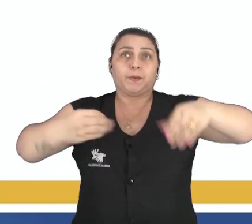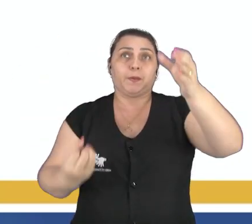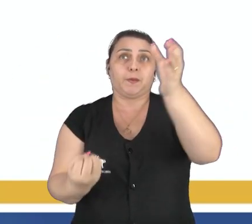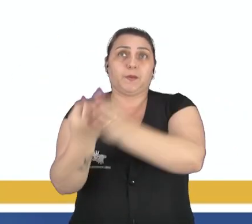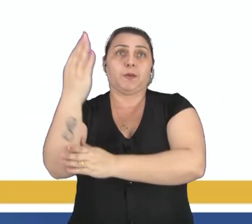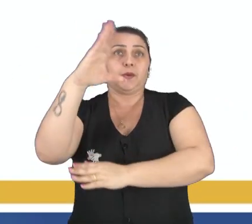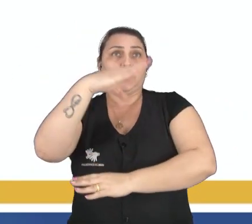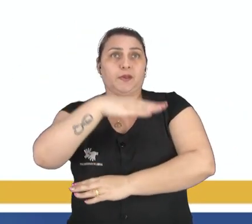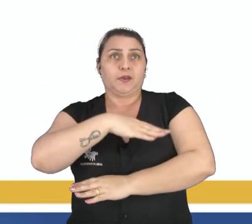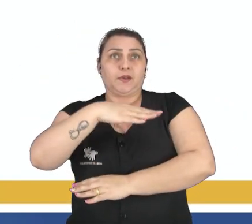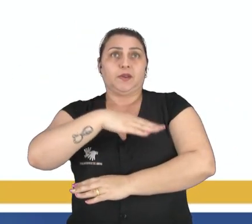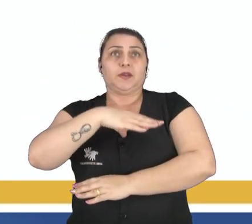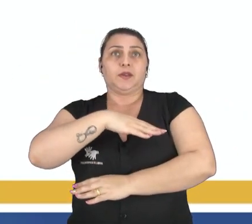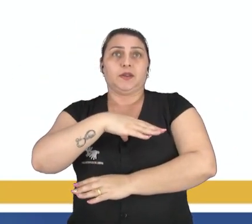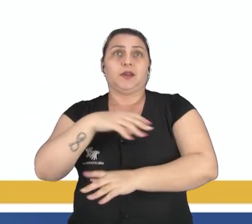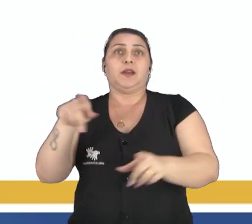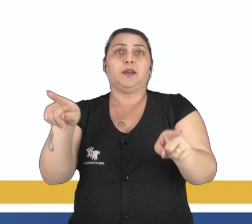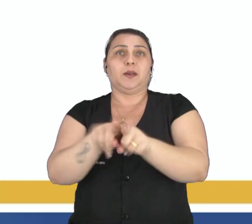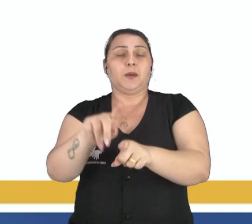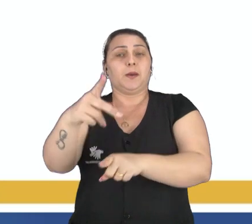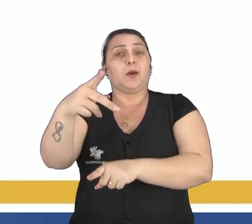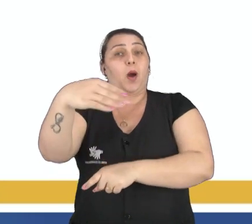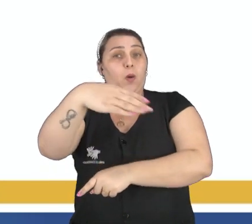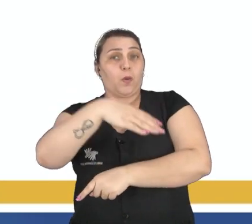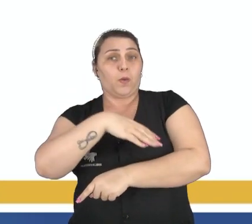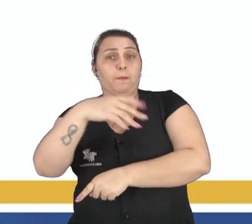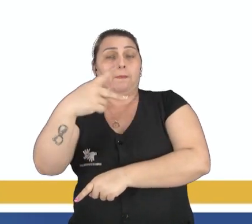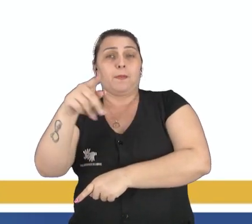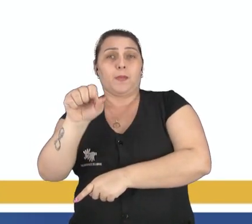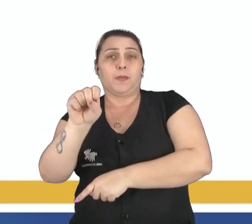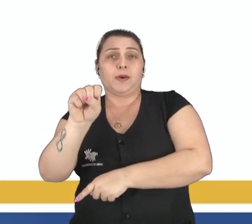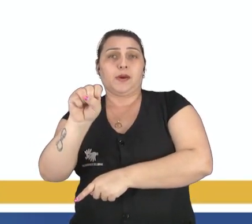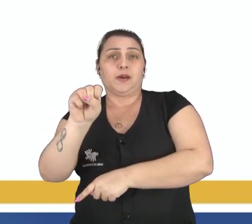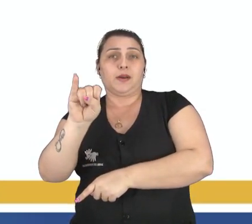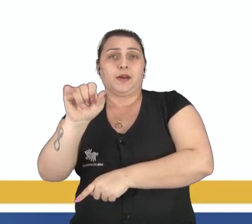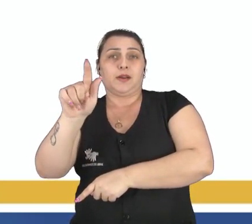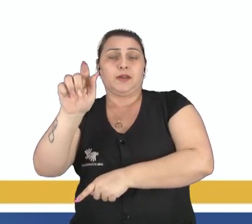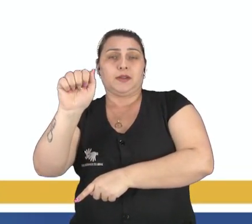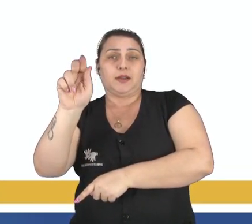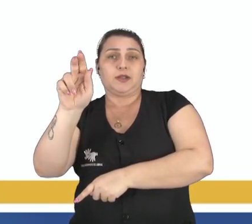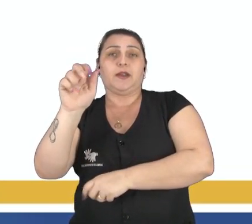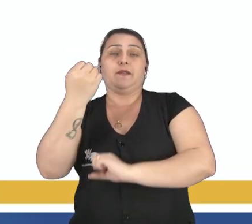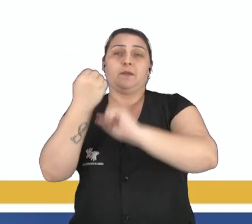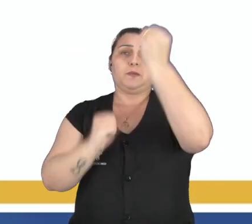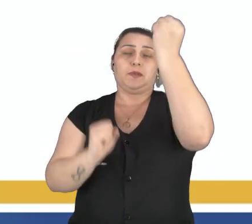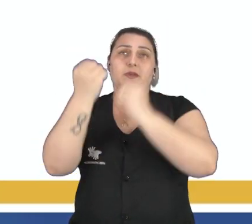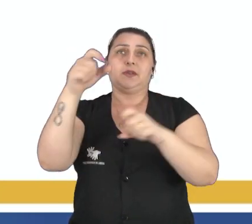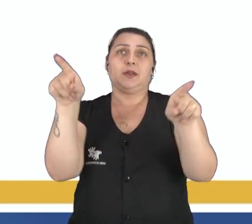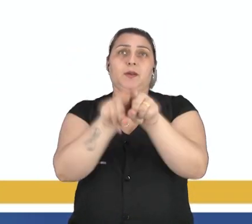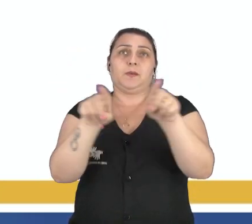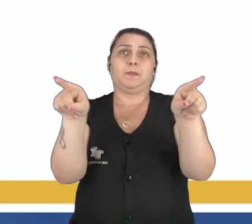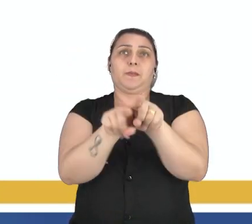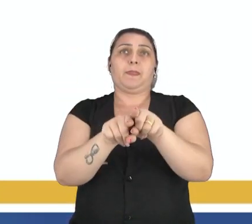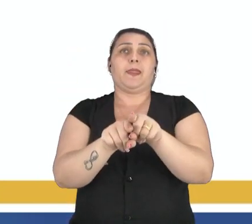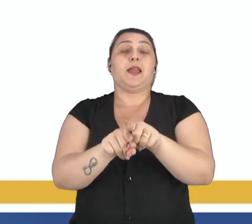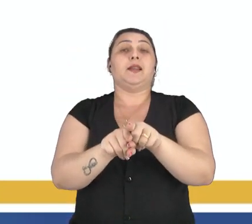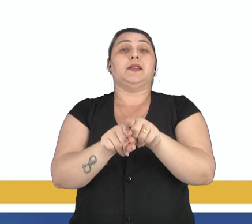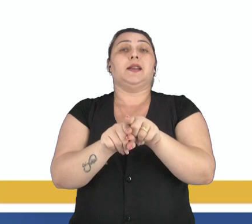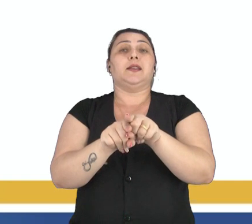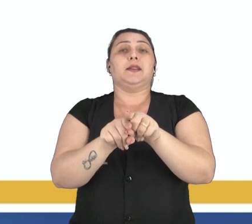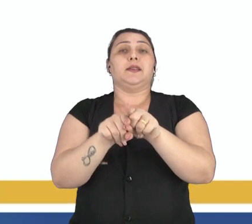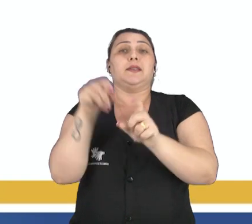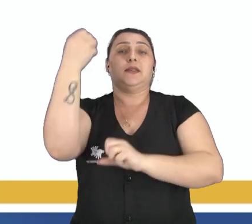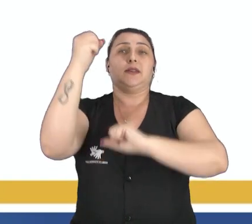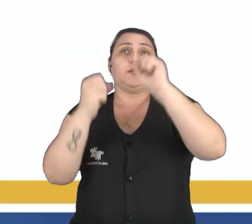Surgem cidades que constituem as paisagens urbanas, instalam-se fábricas que formam as paisagens